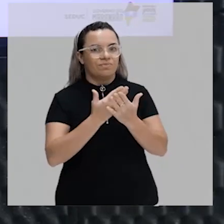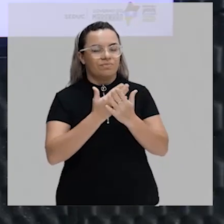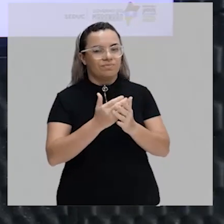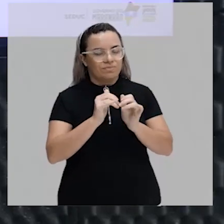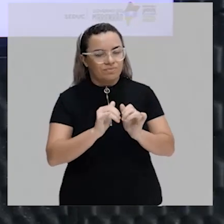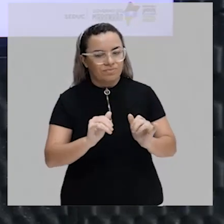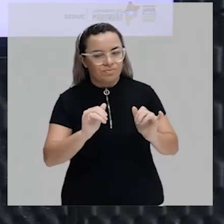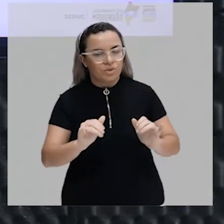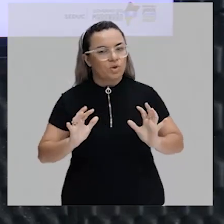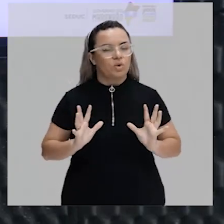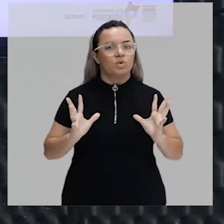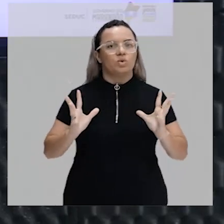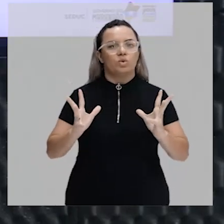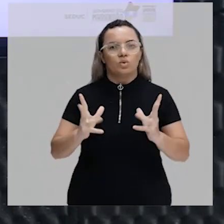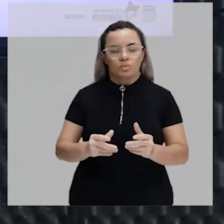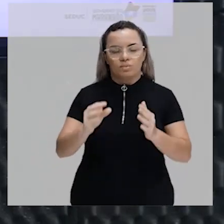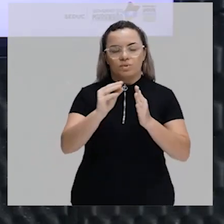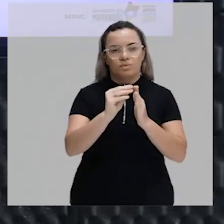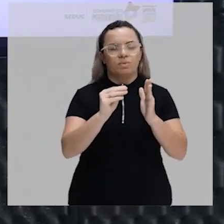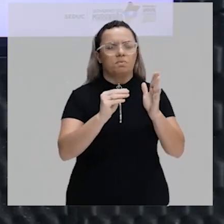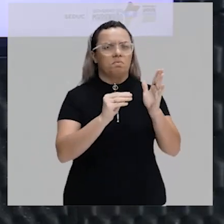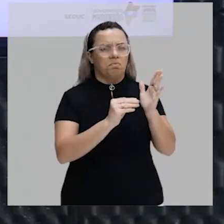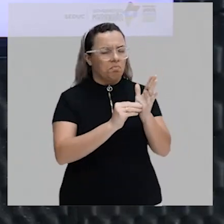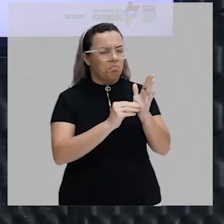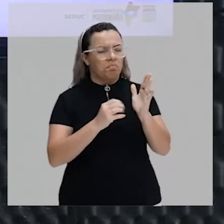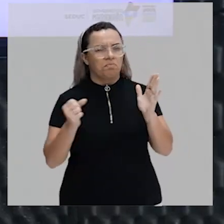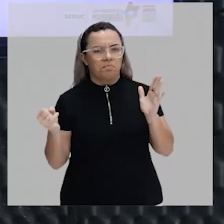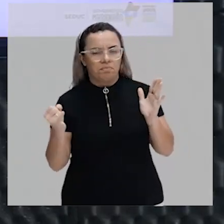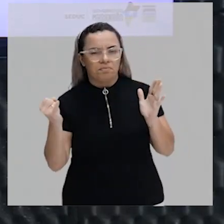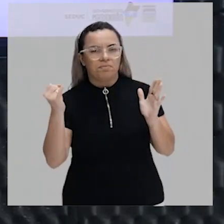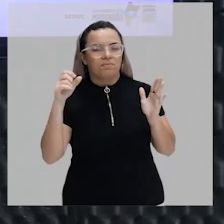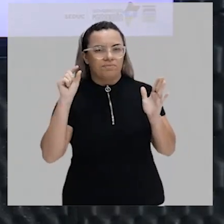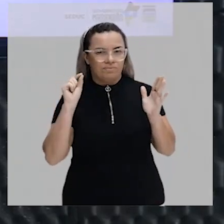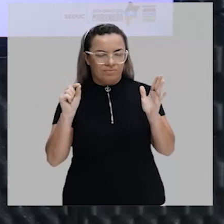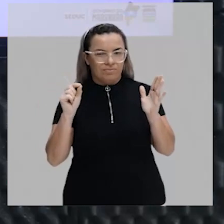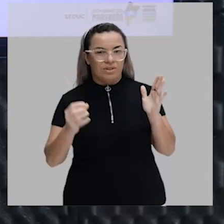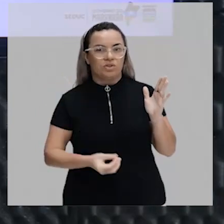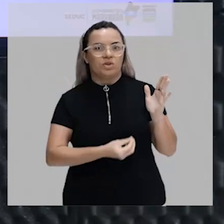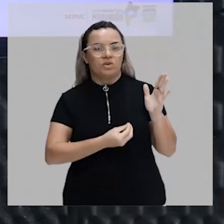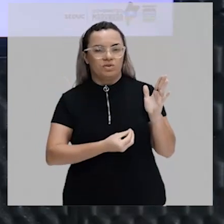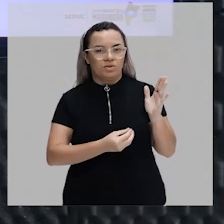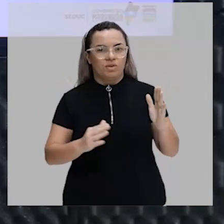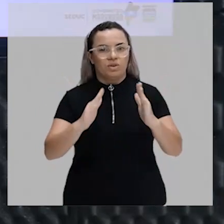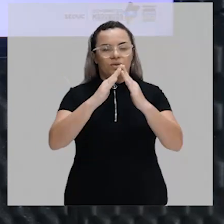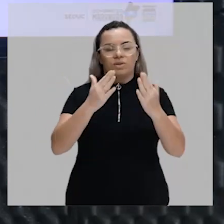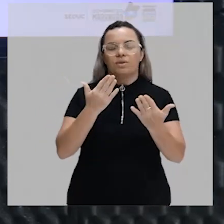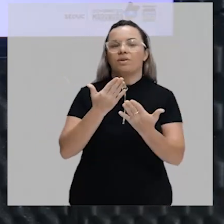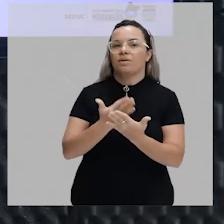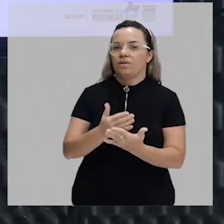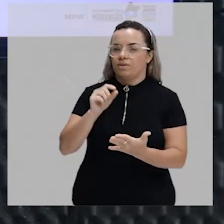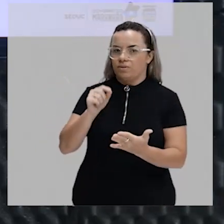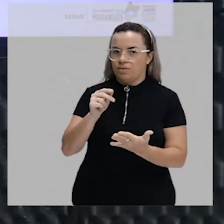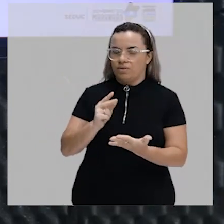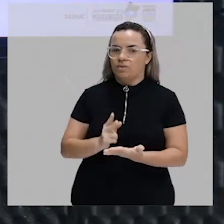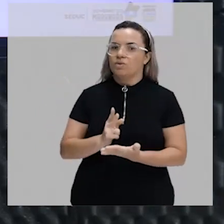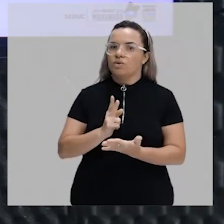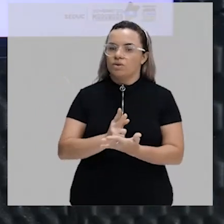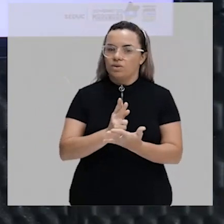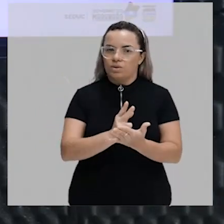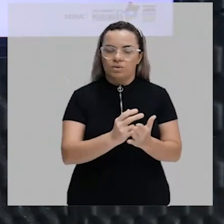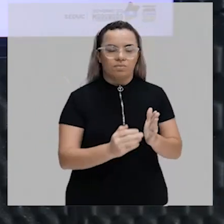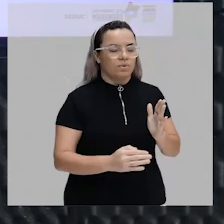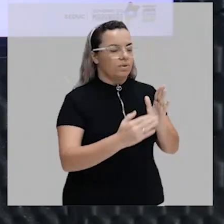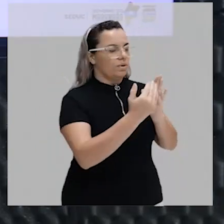Eles, né, todos os conteúdos, na verdade, são muito importantes aí na sua vida escolar. Nós estamos numa sequência de